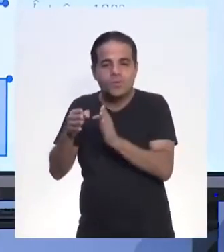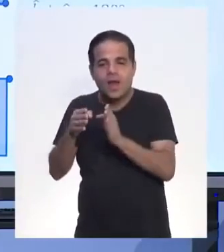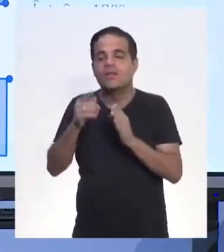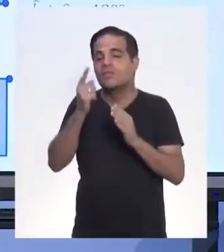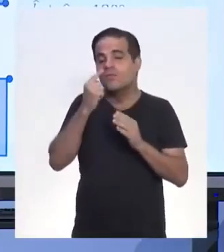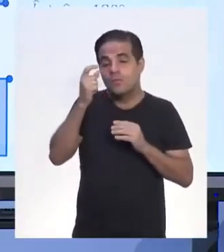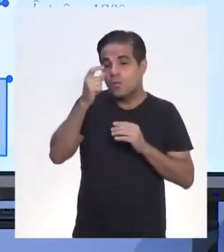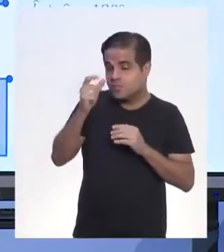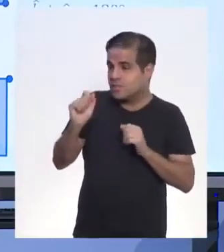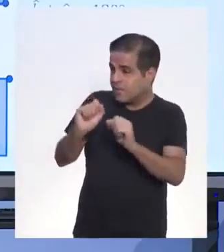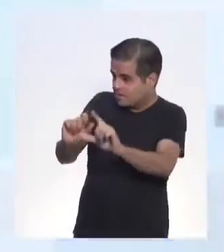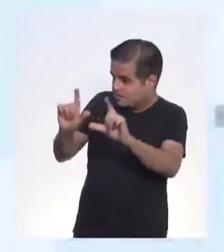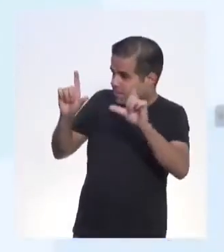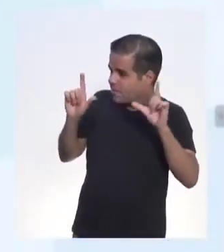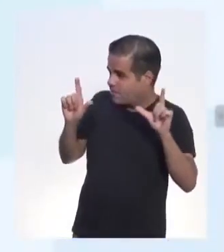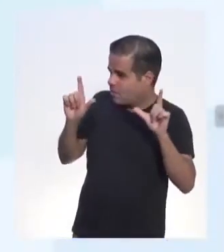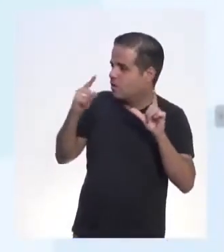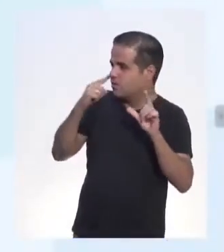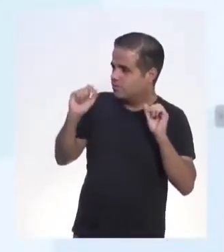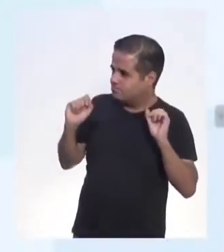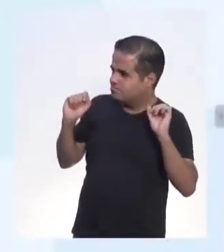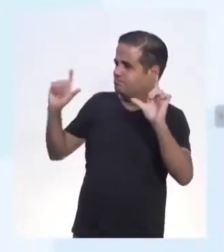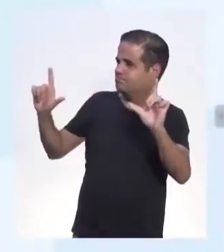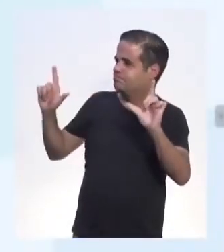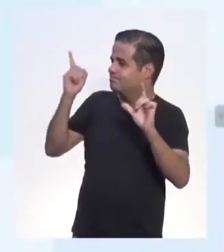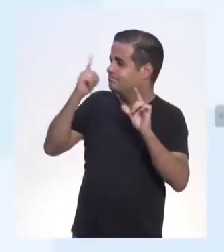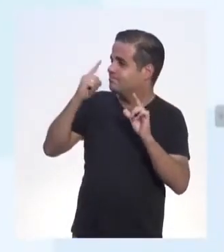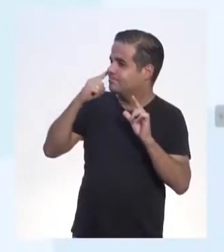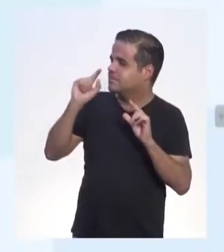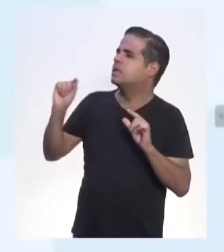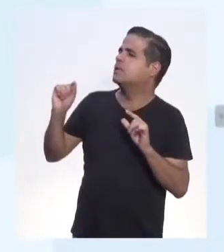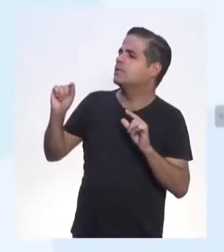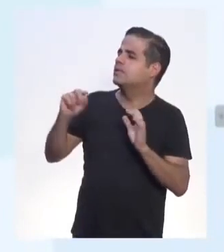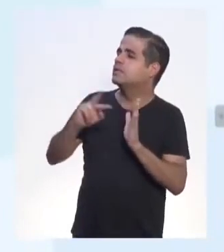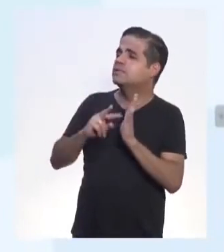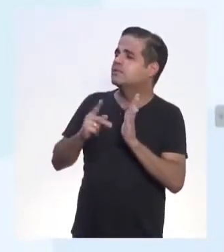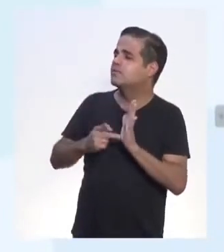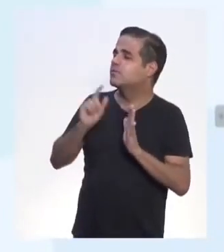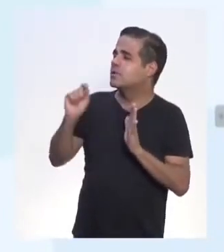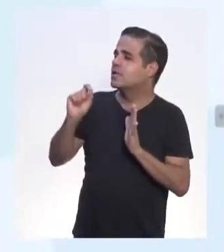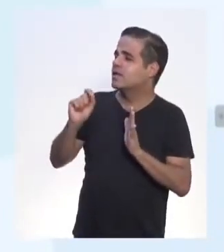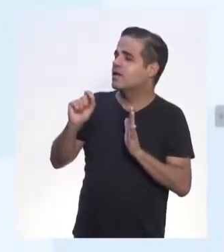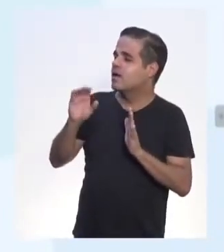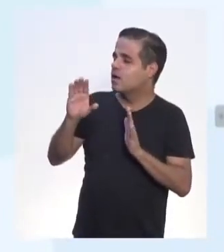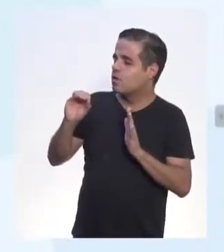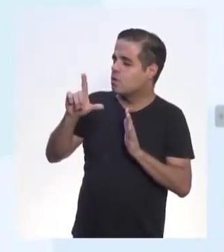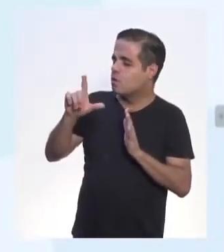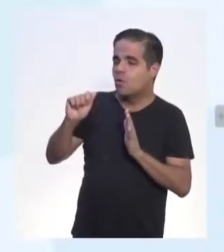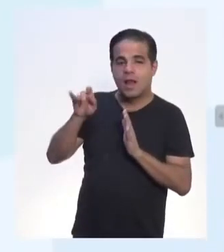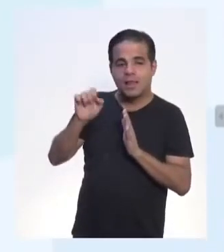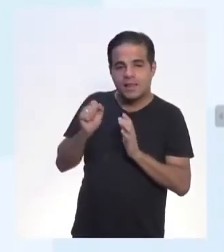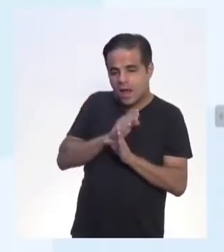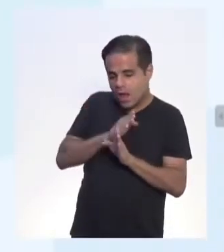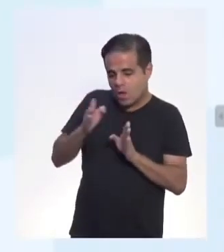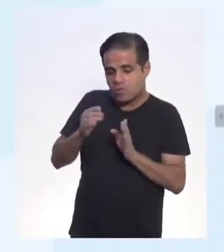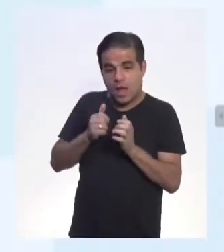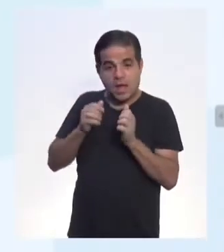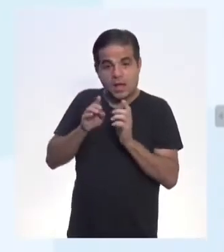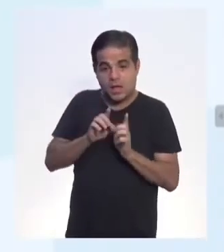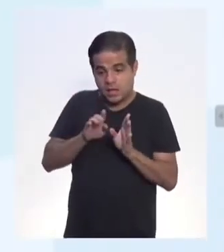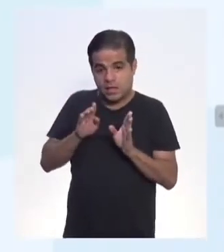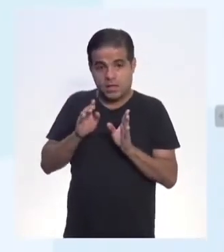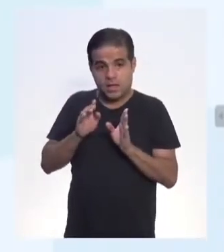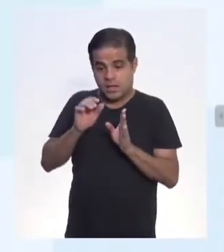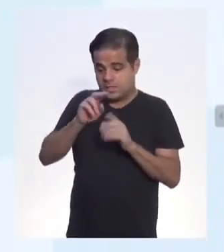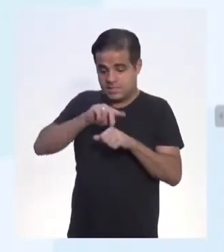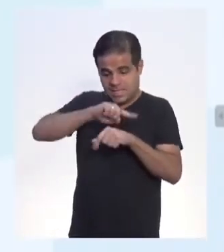Vamos observar na imagem. Coloca para eles na tela, por favor, que é a seguinte. Então, colateral é do lado. Então, por exemplo, esse